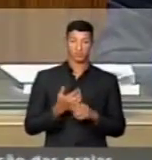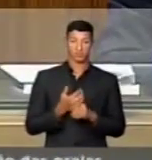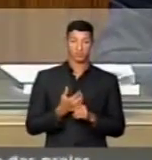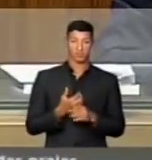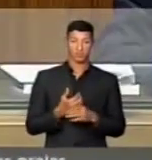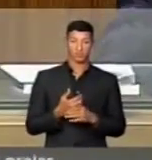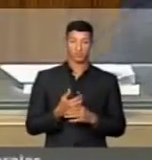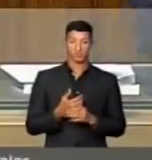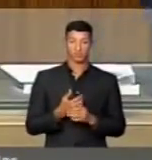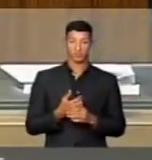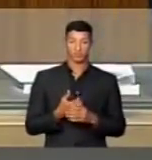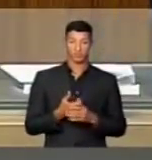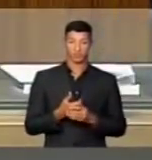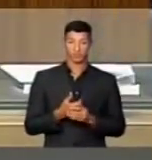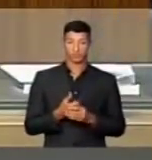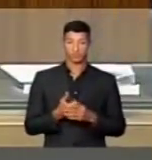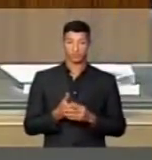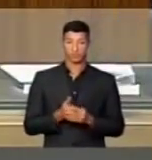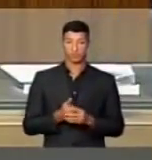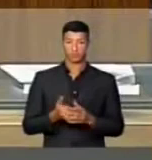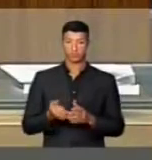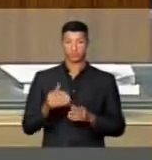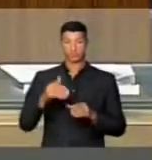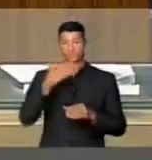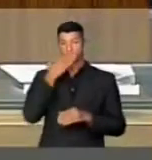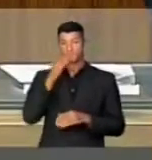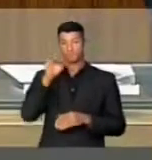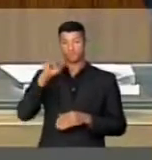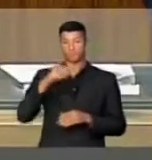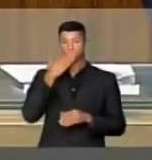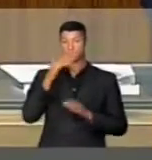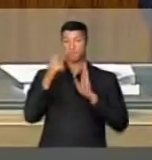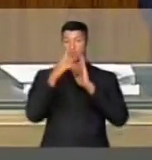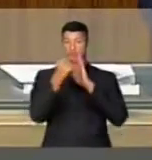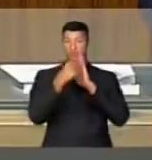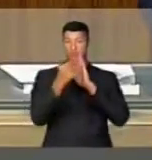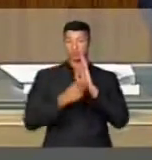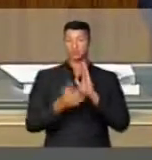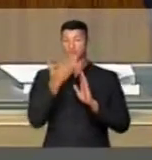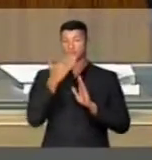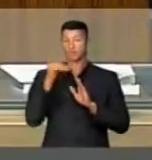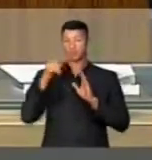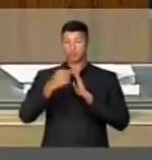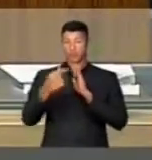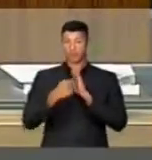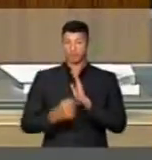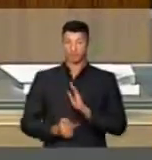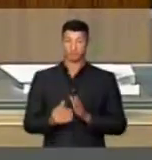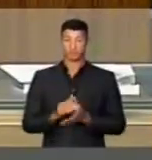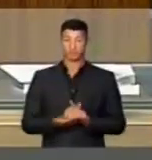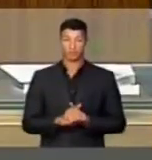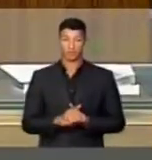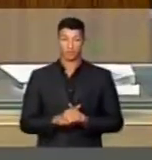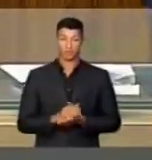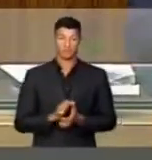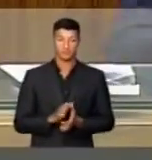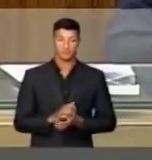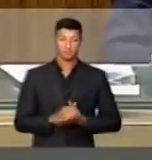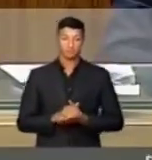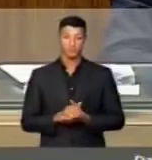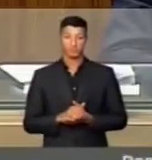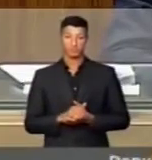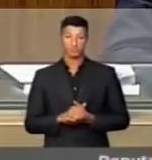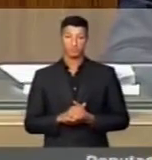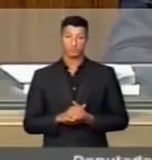Requerimento do Democratas que pede ser votado artigo por artigo. Está mantido esse requerimento? Presidente, eu fui mencionado,